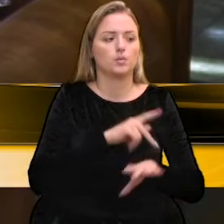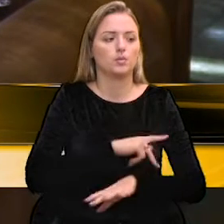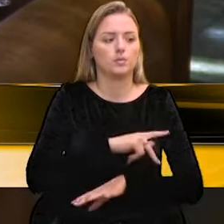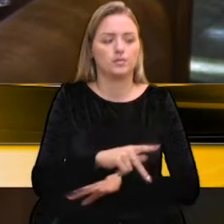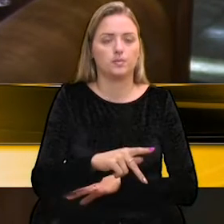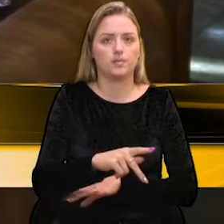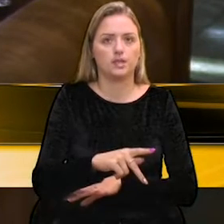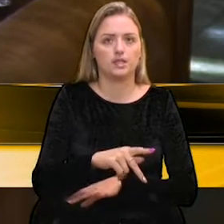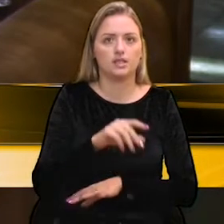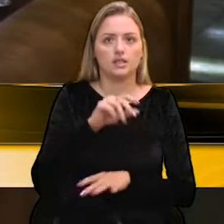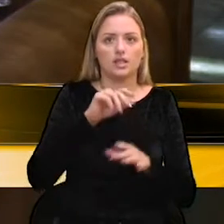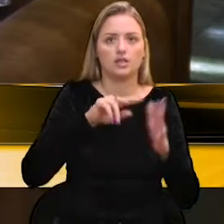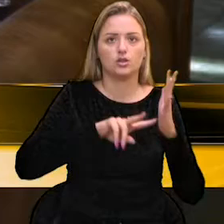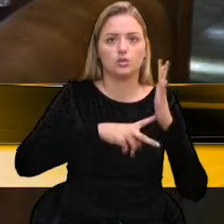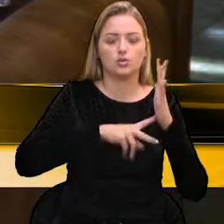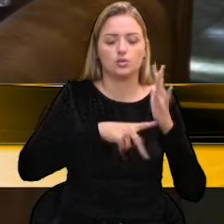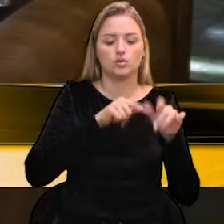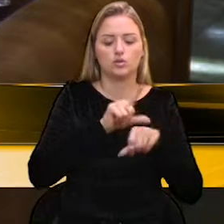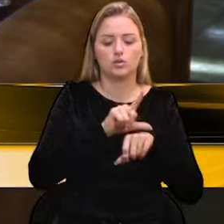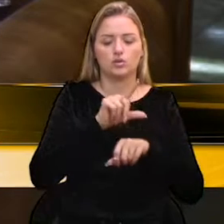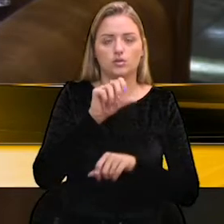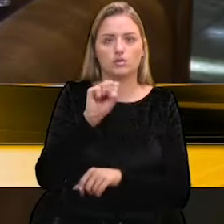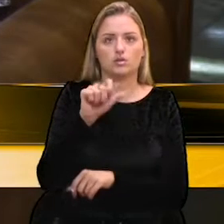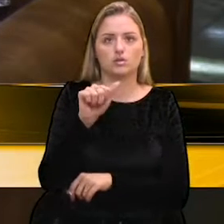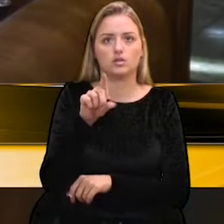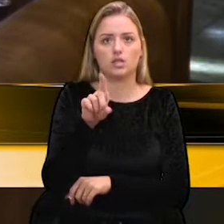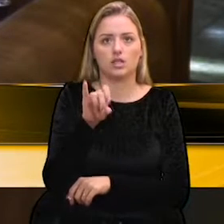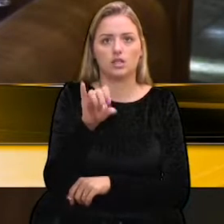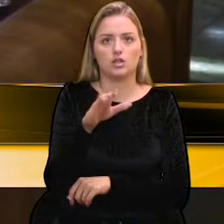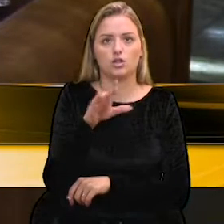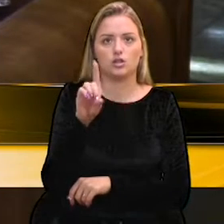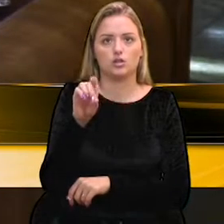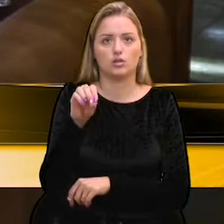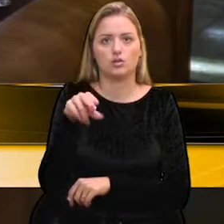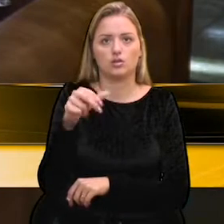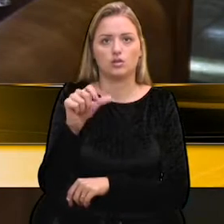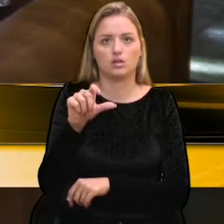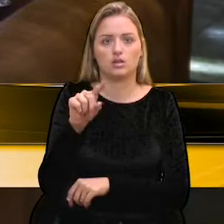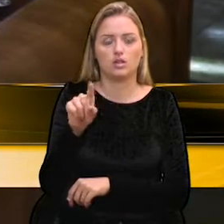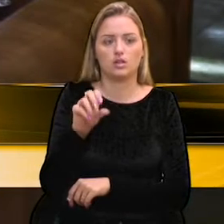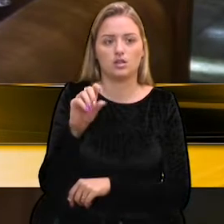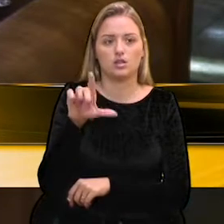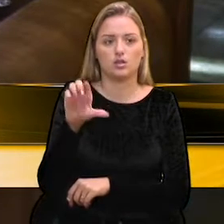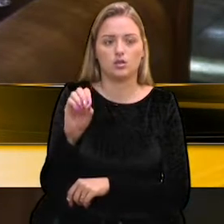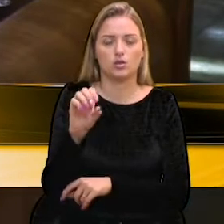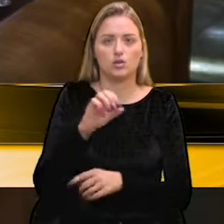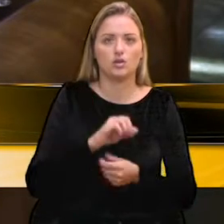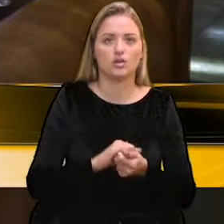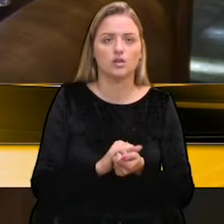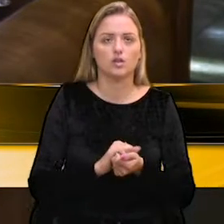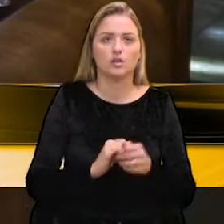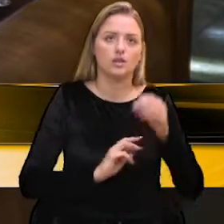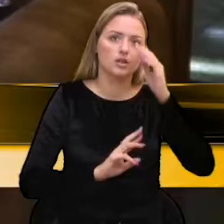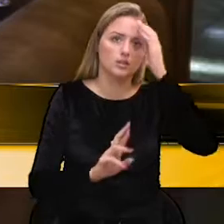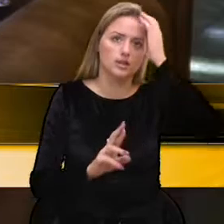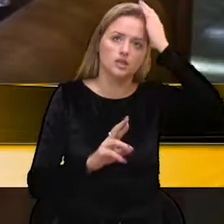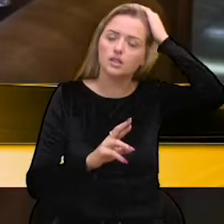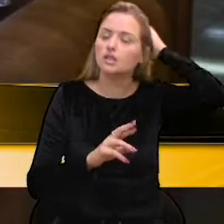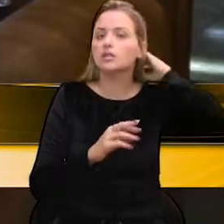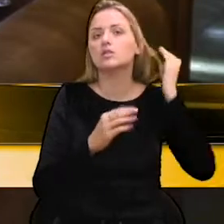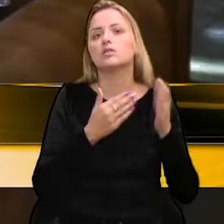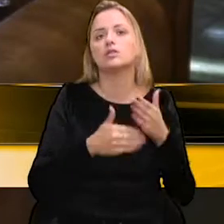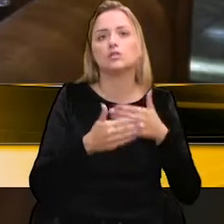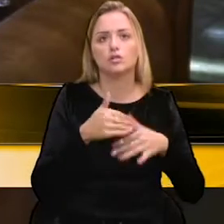presidente, né, do Sindi Lojas, o Sadi Donassolo, né, uma pessoa realmente muito engajada, representante de todo o segmento